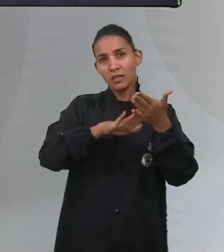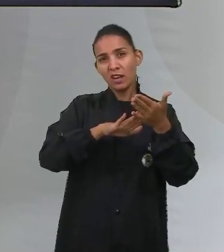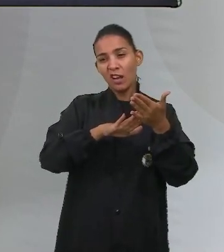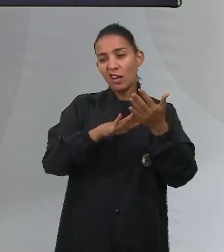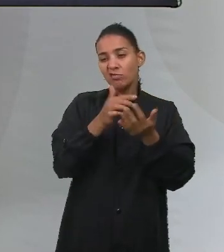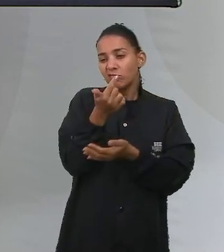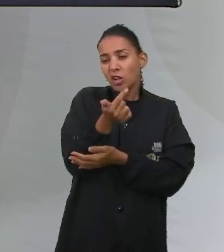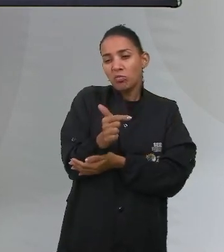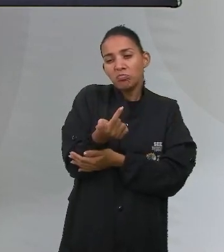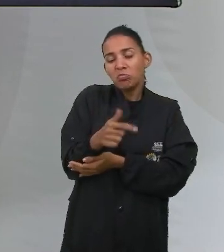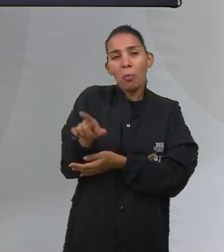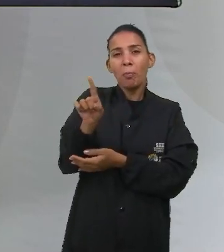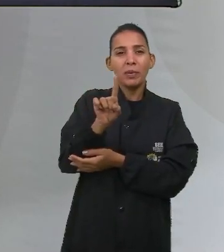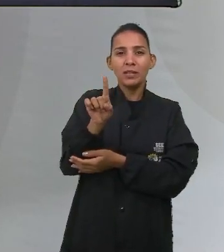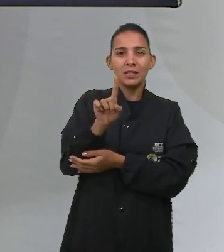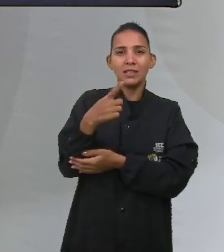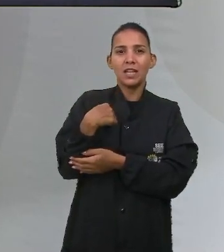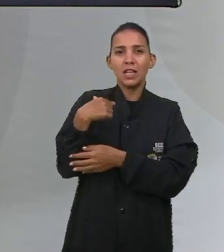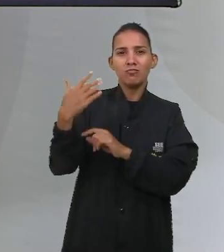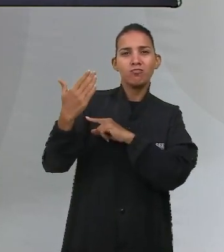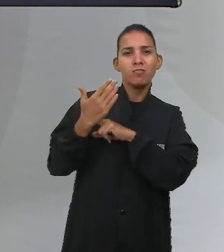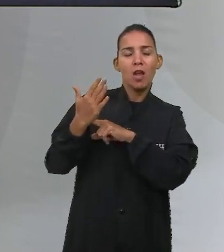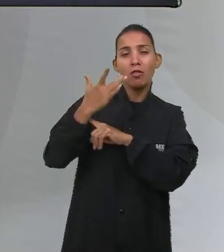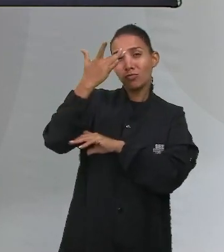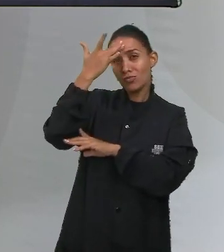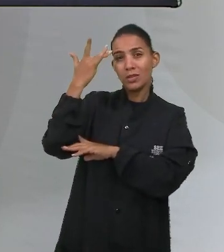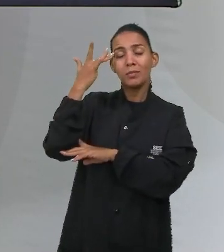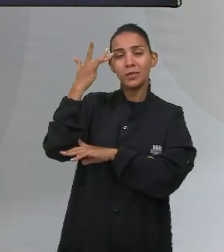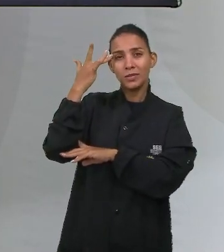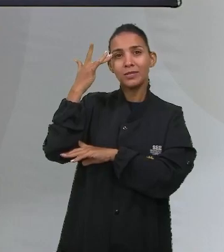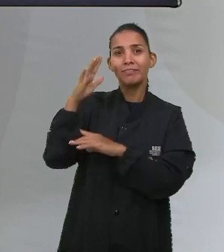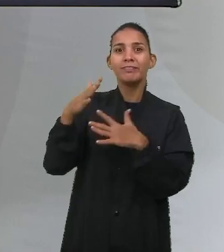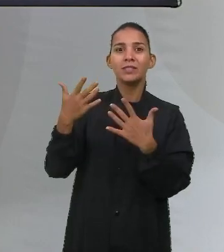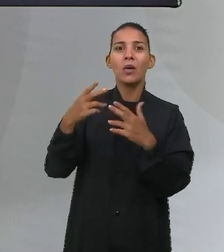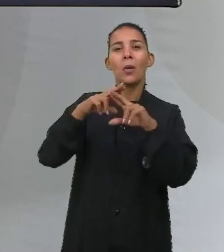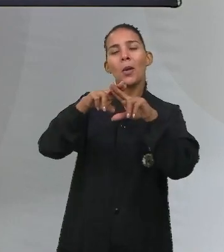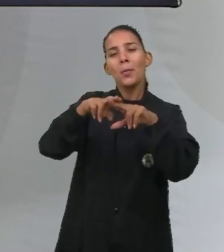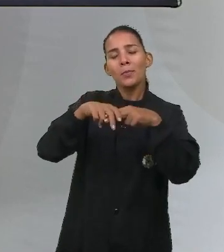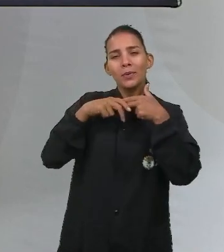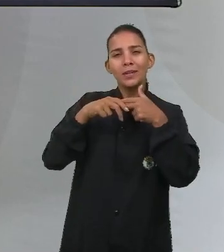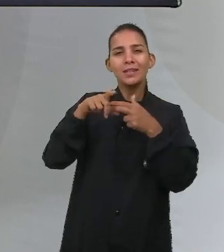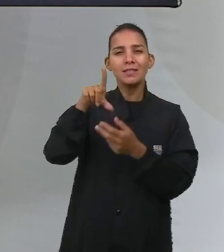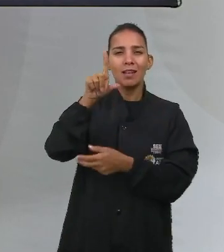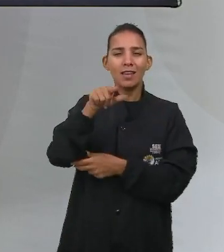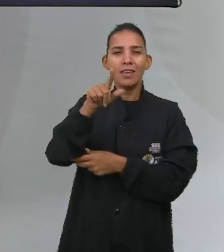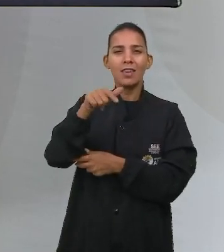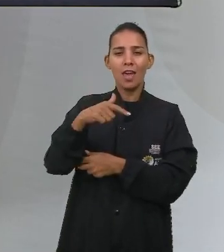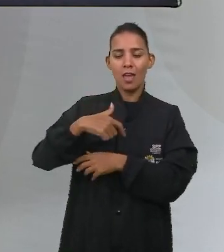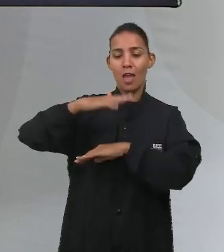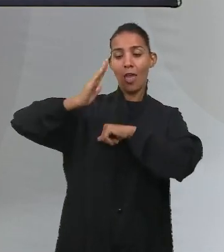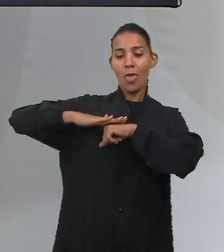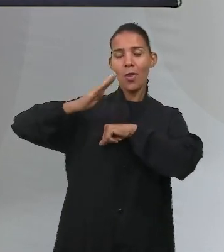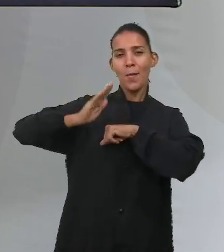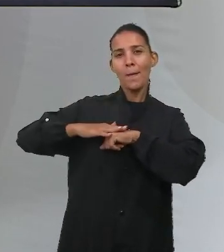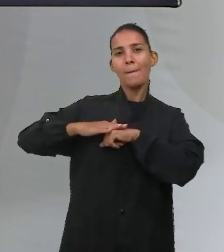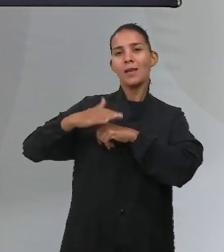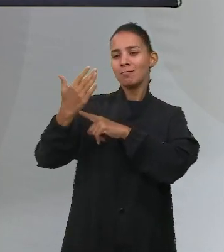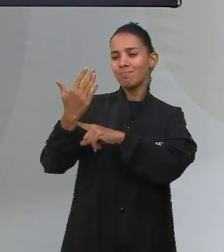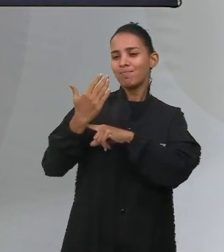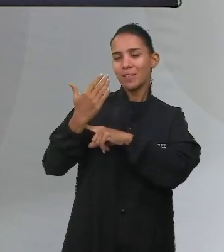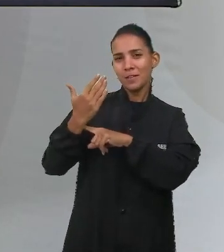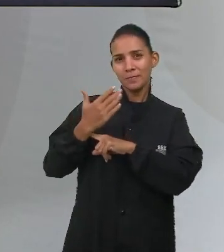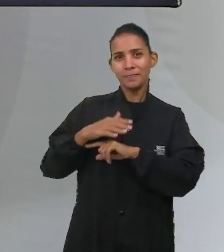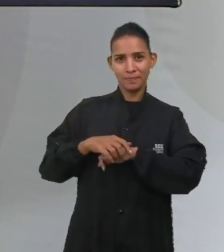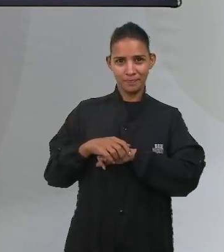profissional humano, no caso, o bancário. Por isso, a lógica do autoatendimento. Eu mesmo estou me